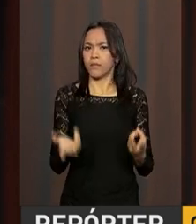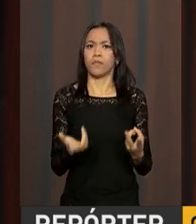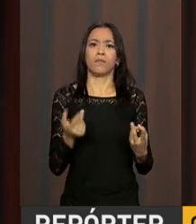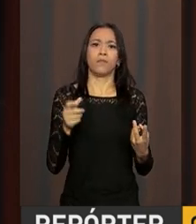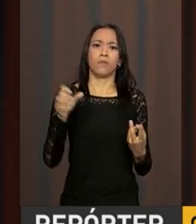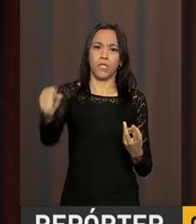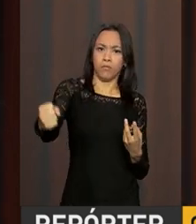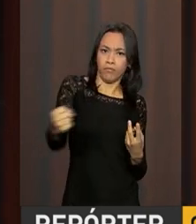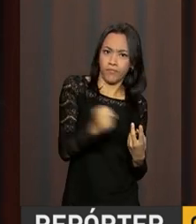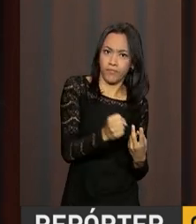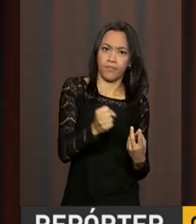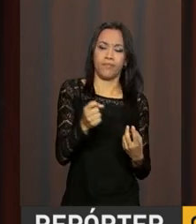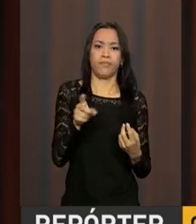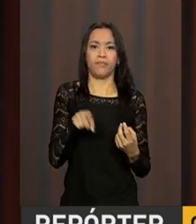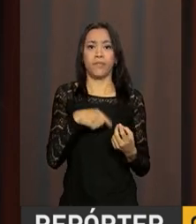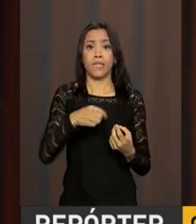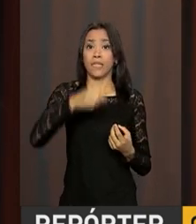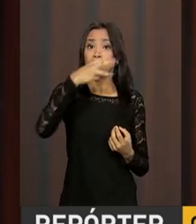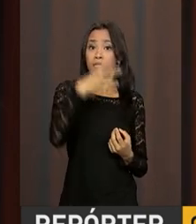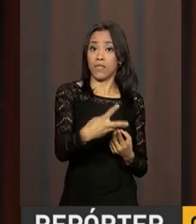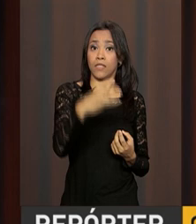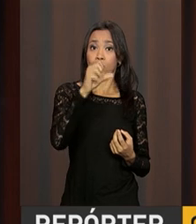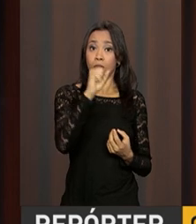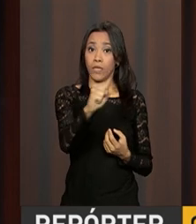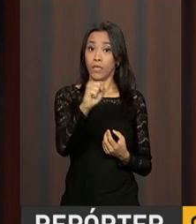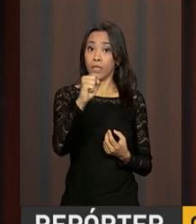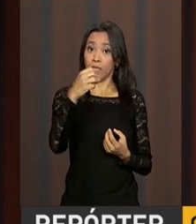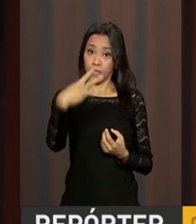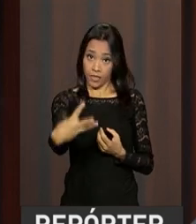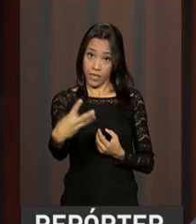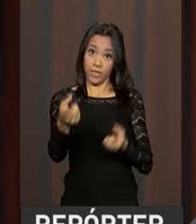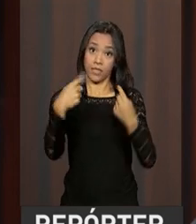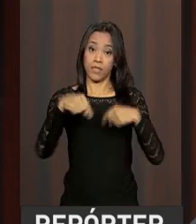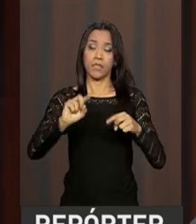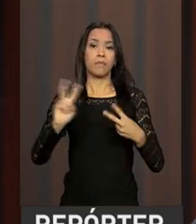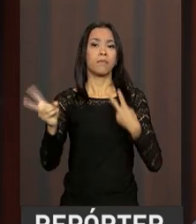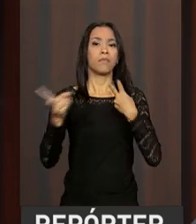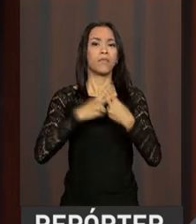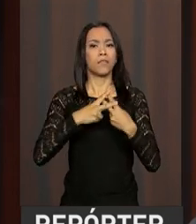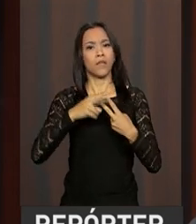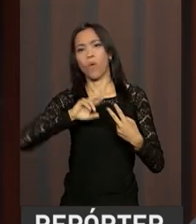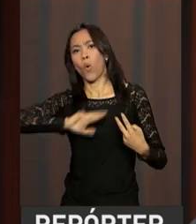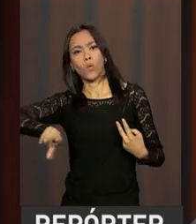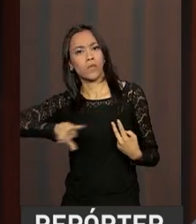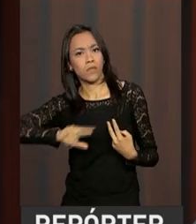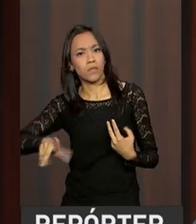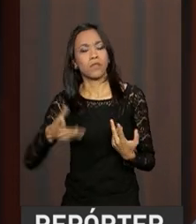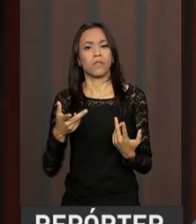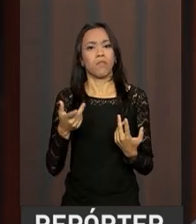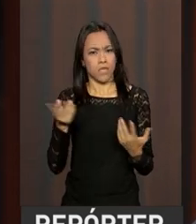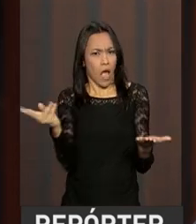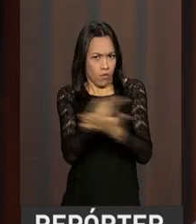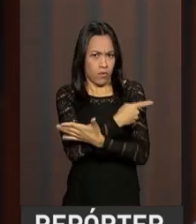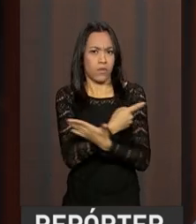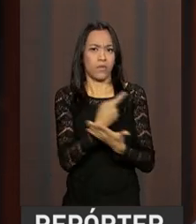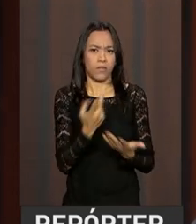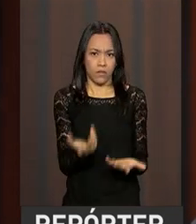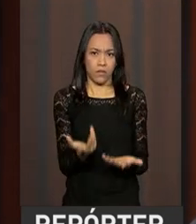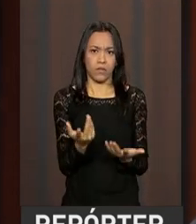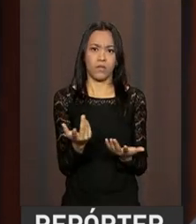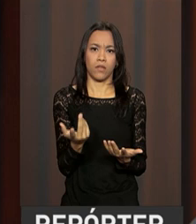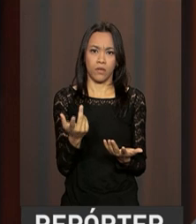candidatos 383 prisão de ou não prisão mas ocorrências